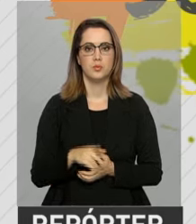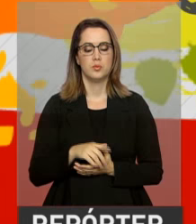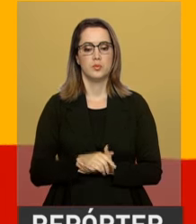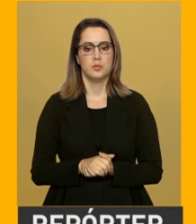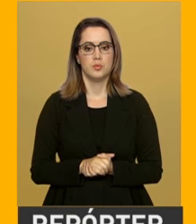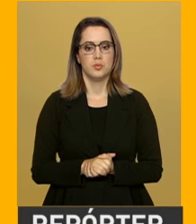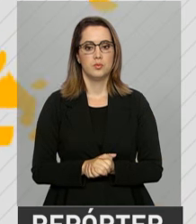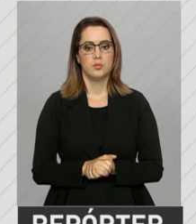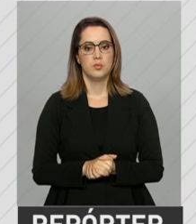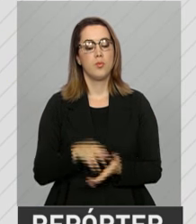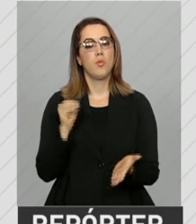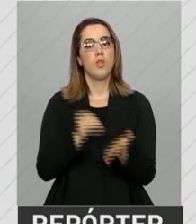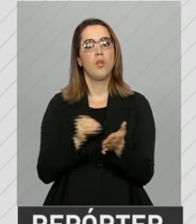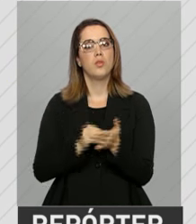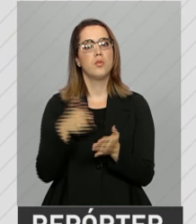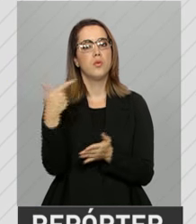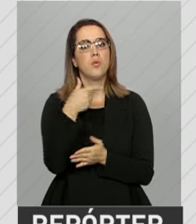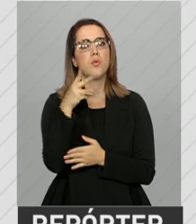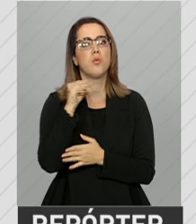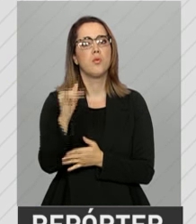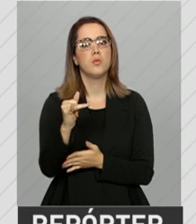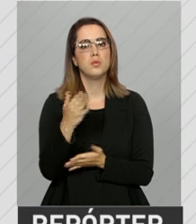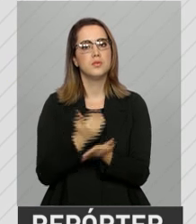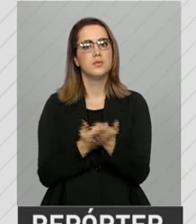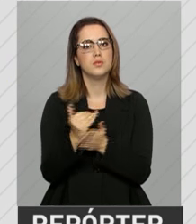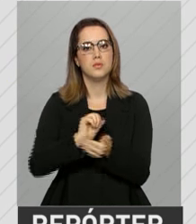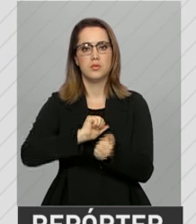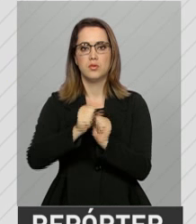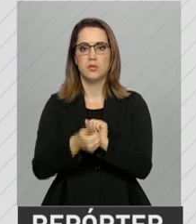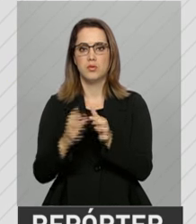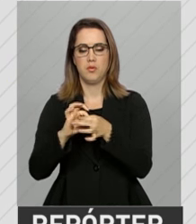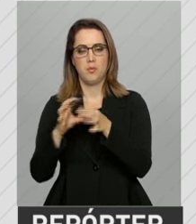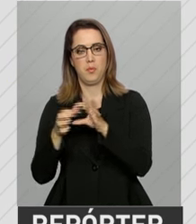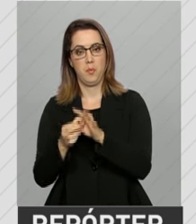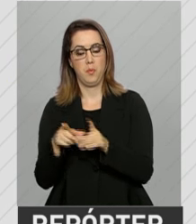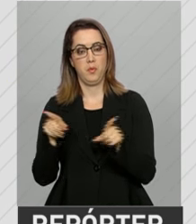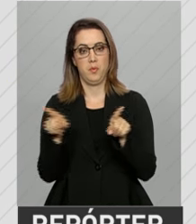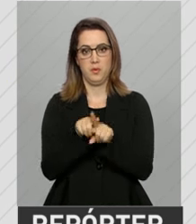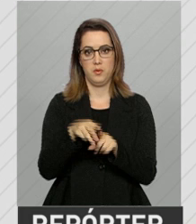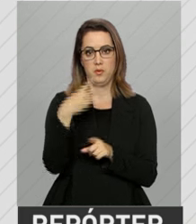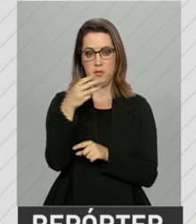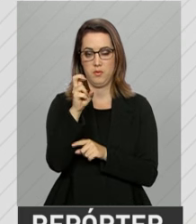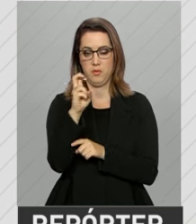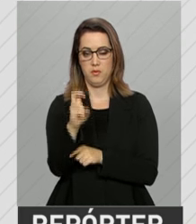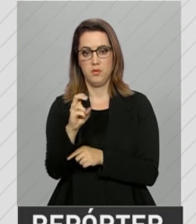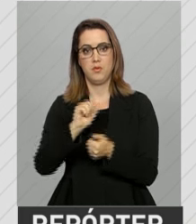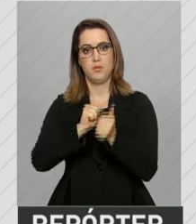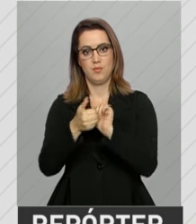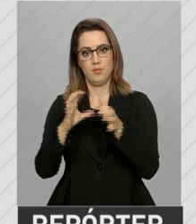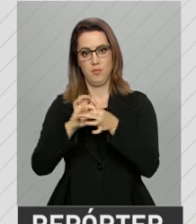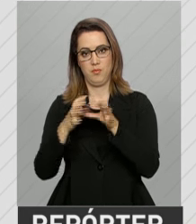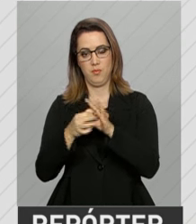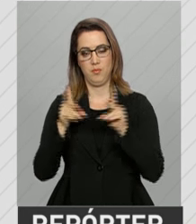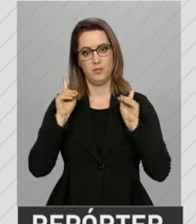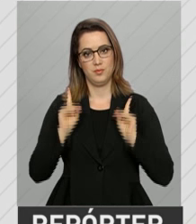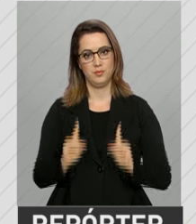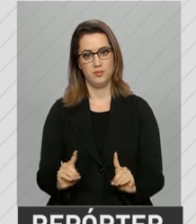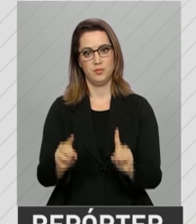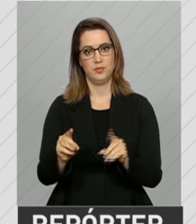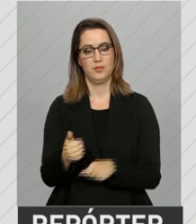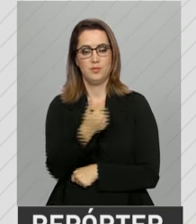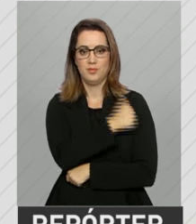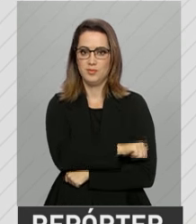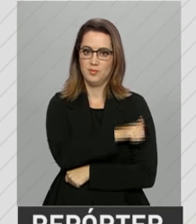China faltam dois dias para os jogos olímpicos e 35 dias para os jogos paralímpicos Rio